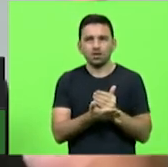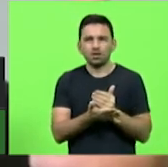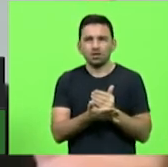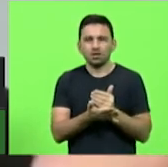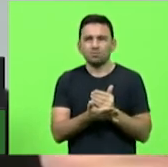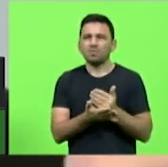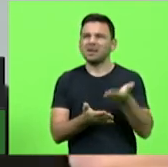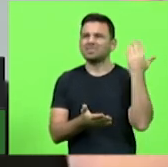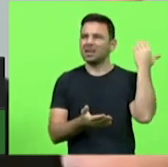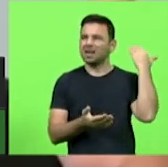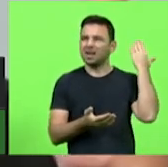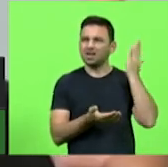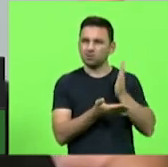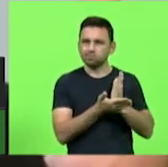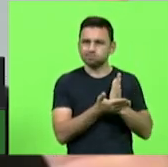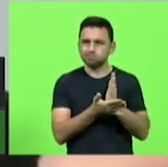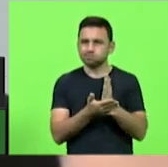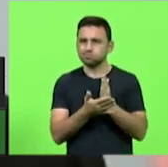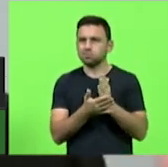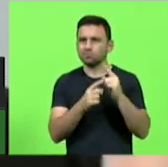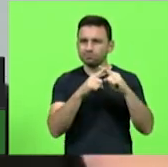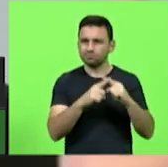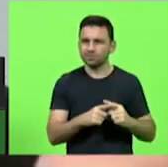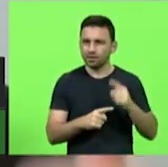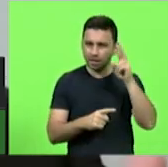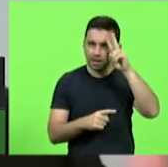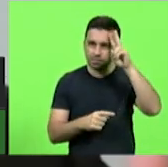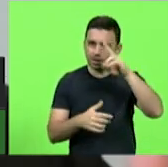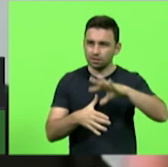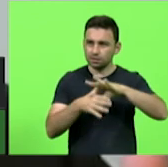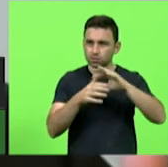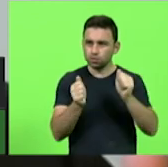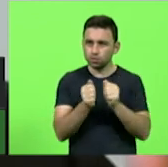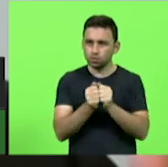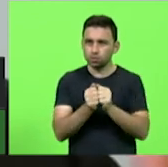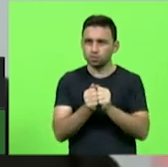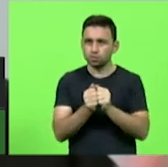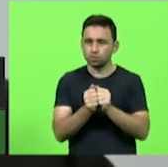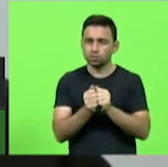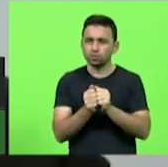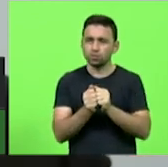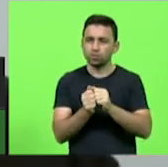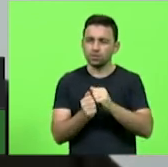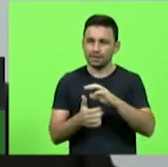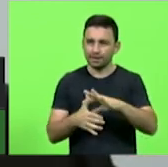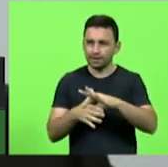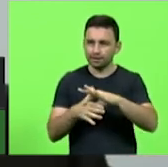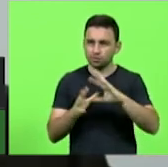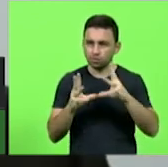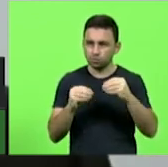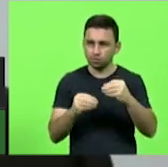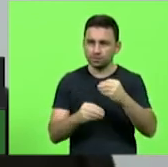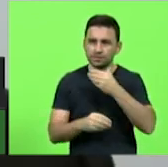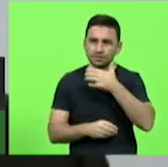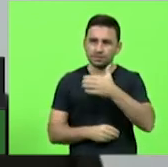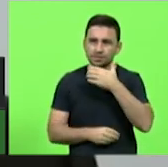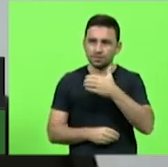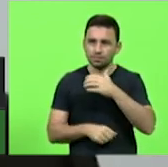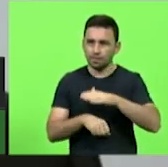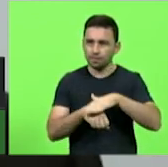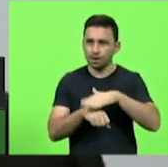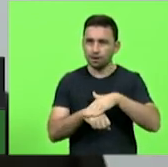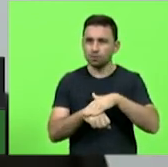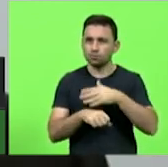nós aprovamos, que foi consensuado com os líderes em dezembro, e foi capitaneado pelo deputado Vampiro,